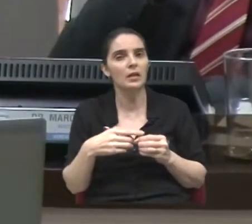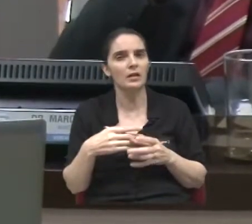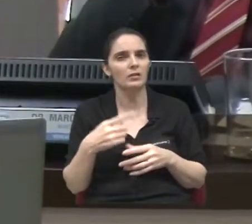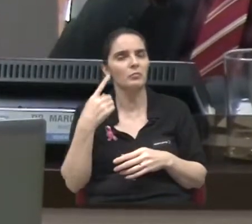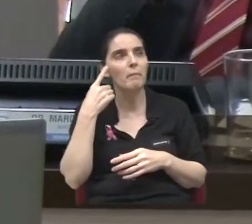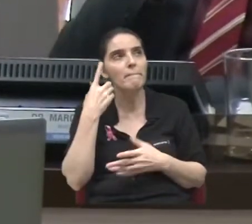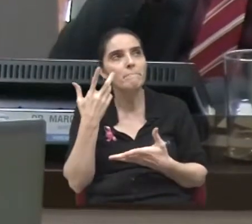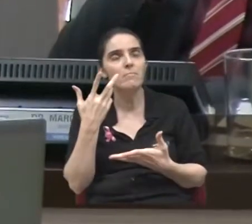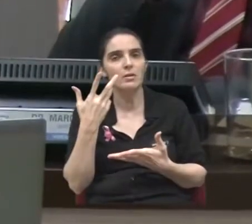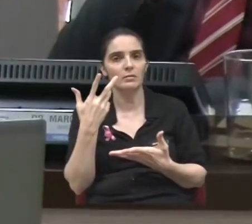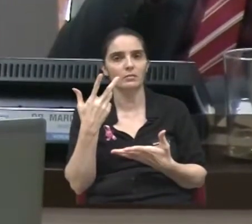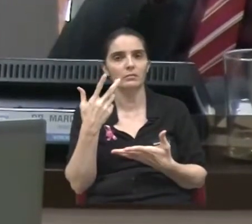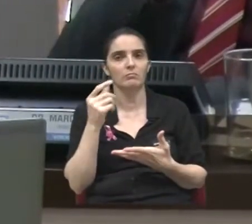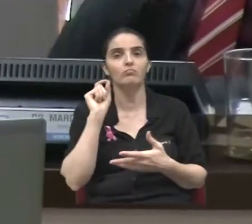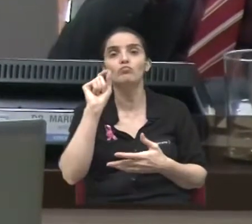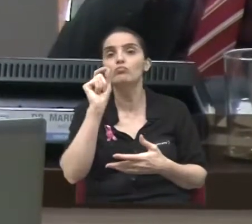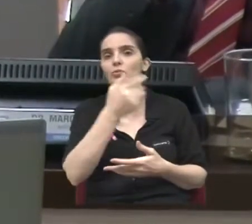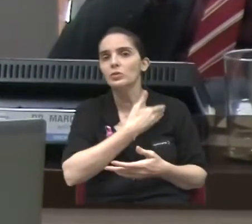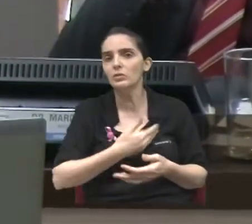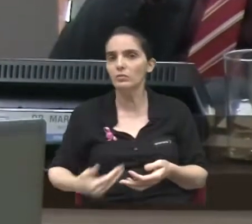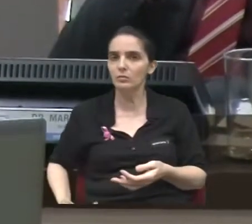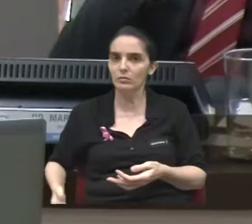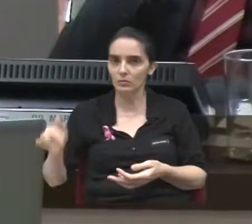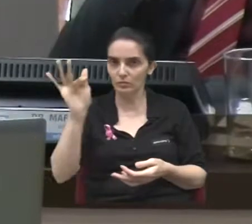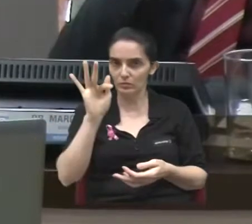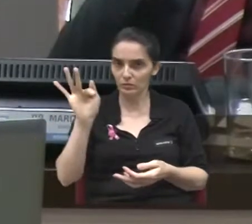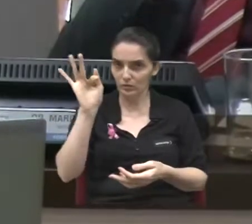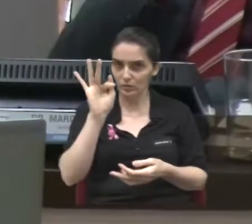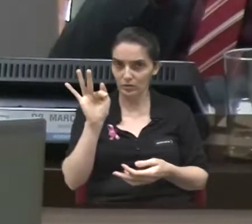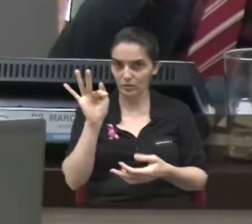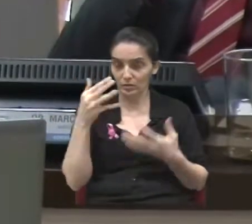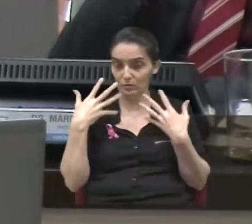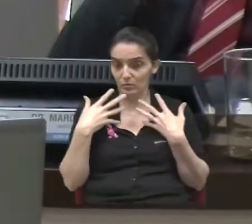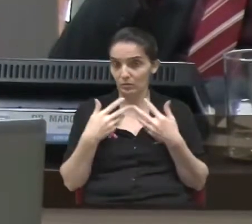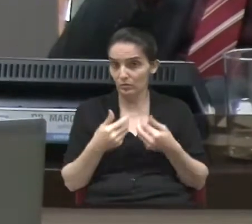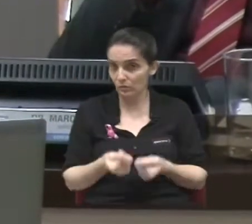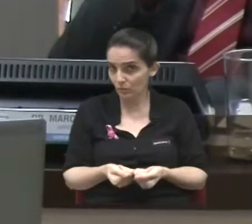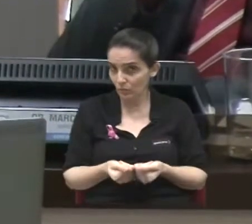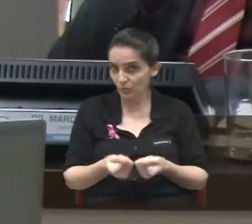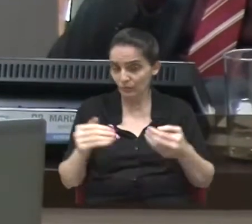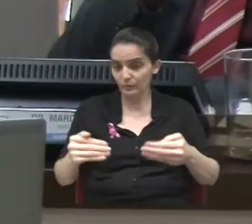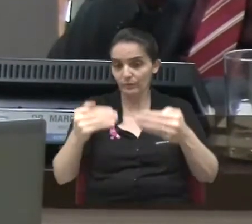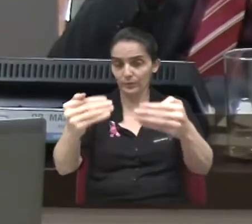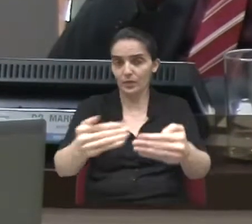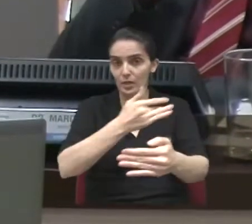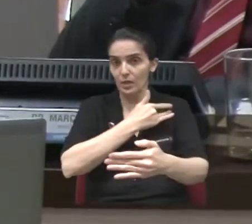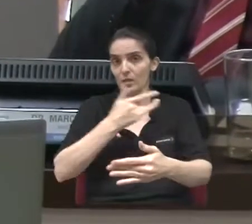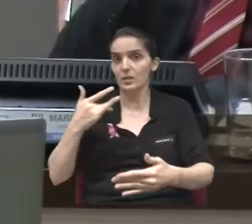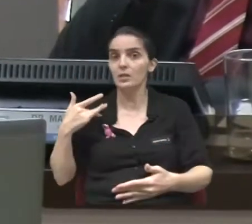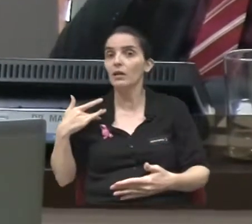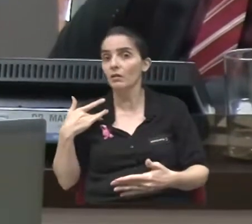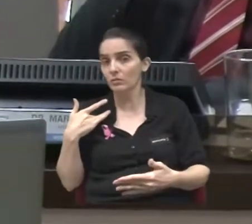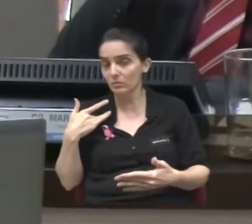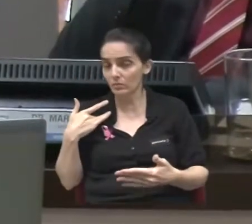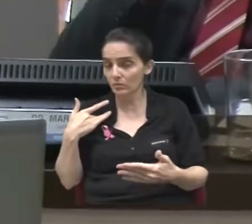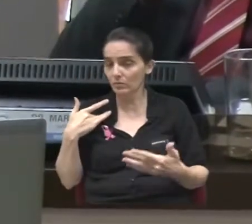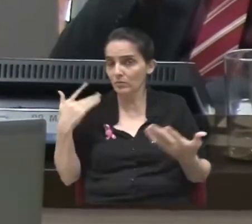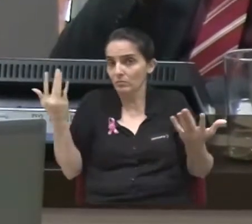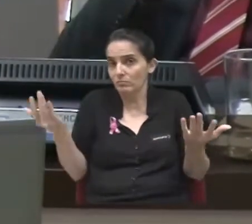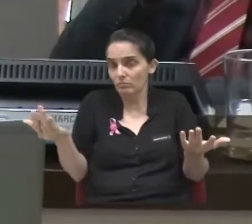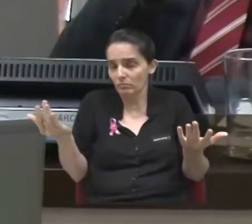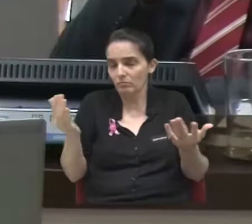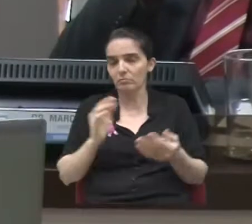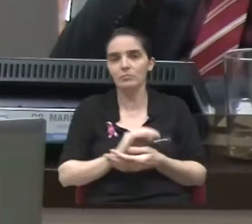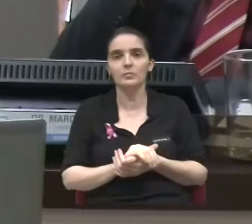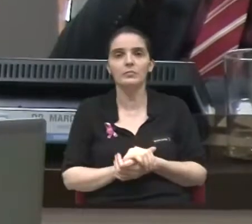que o governo federal já passou, vamos dizer, o que o Ministério da Saúde está passando, inclusive o Revalida é